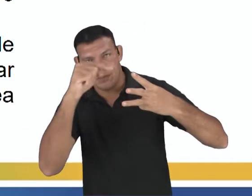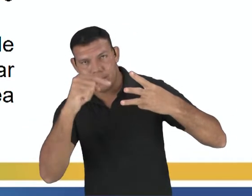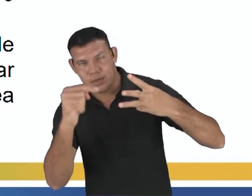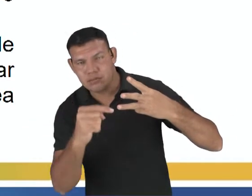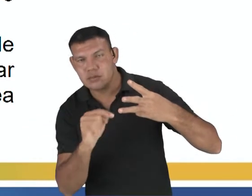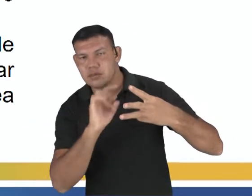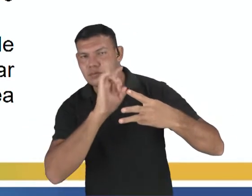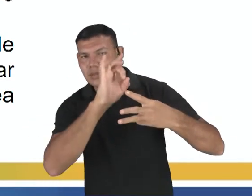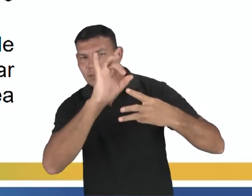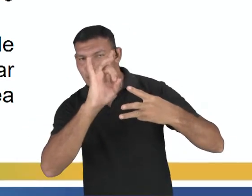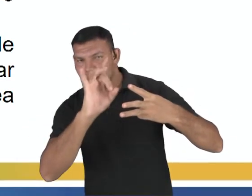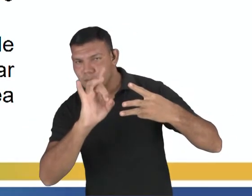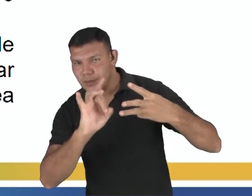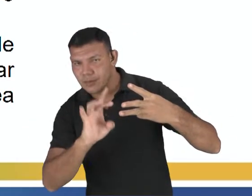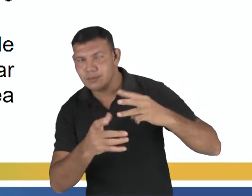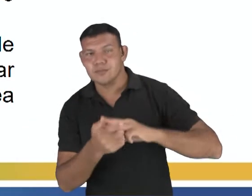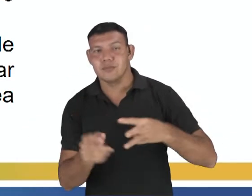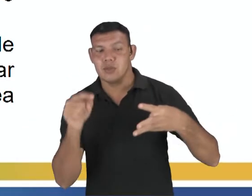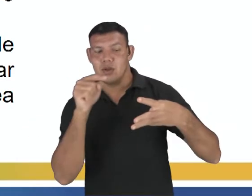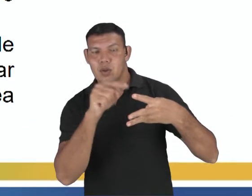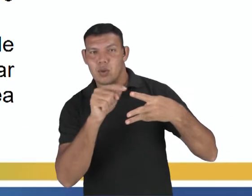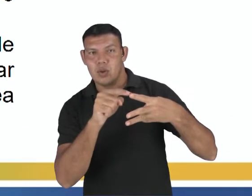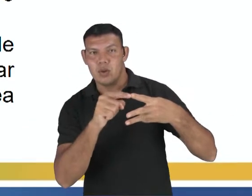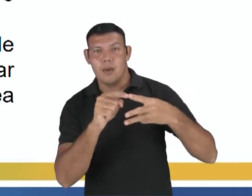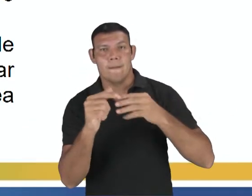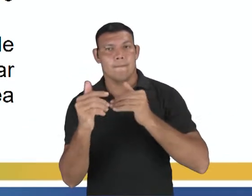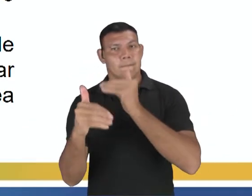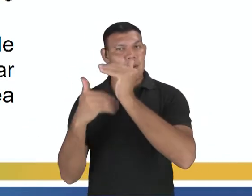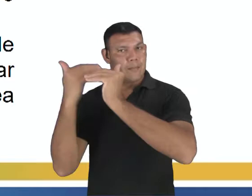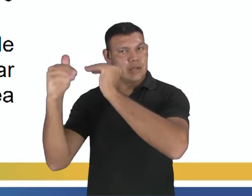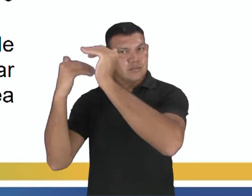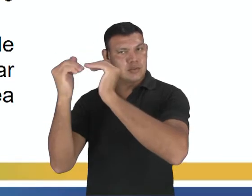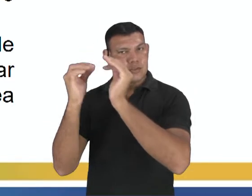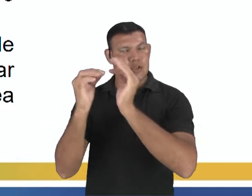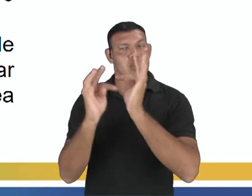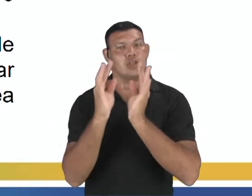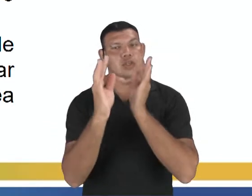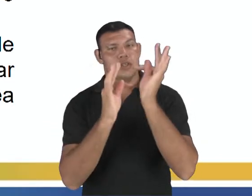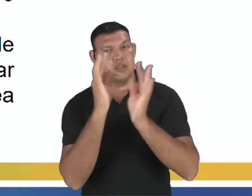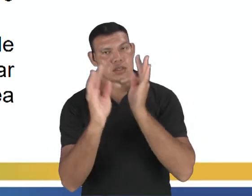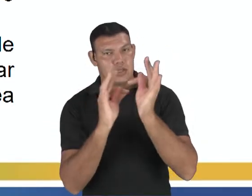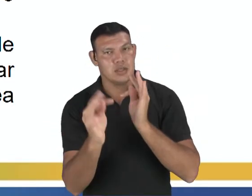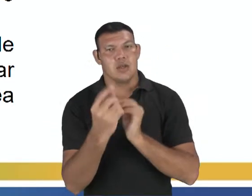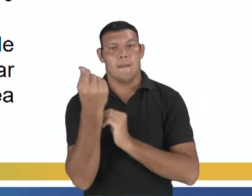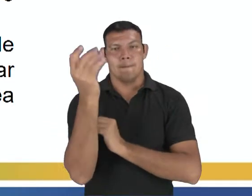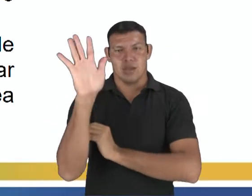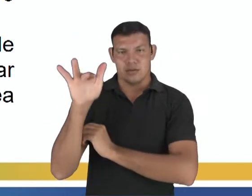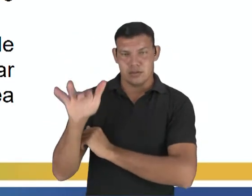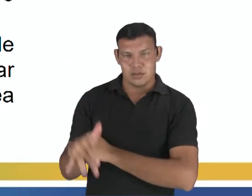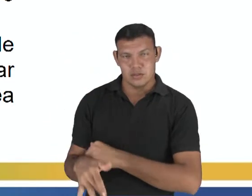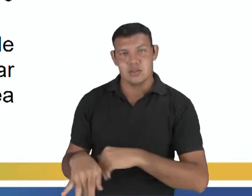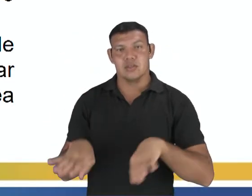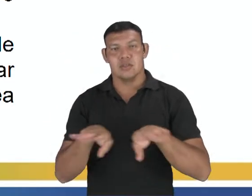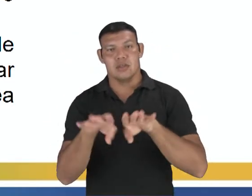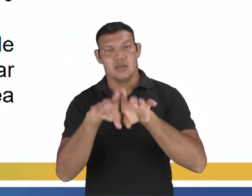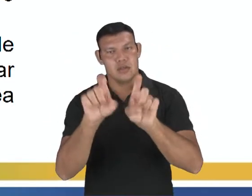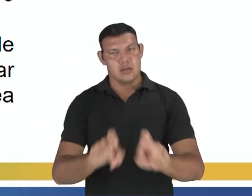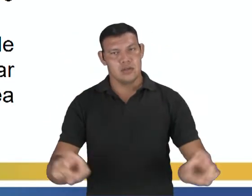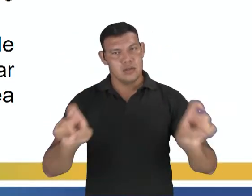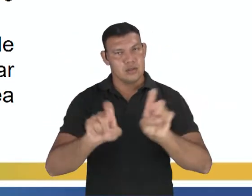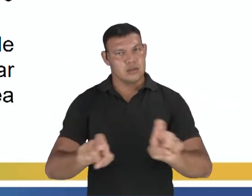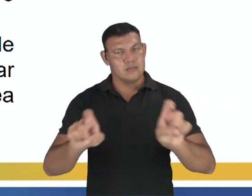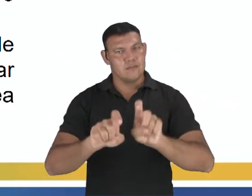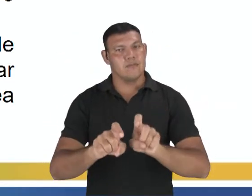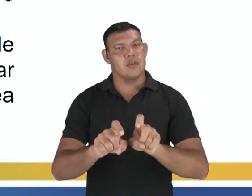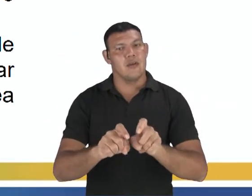conceitos. O progresso tecnológico, ele permitiu baratear e expandir o uso de computadores, tem